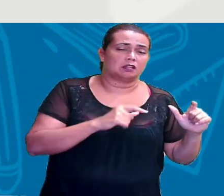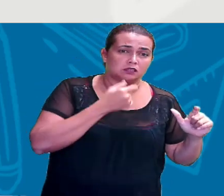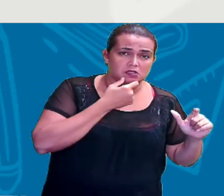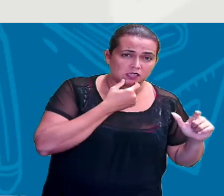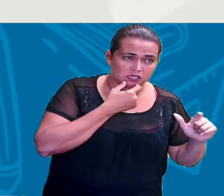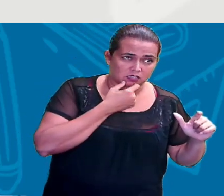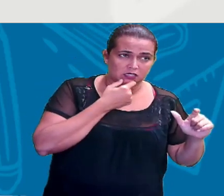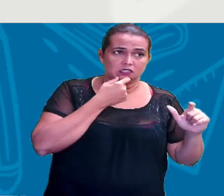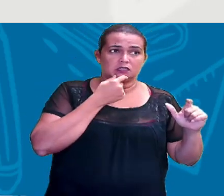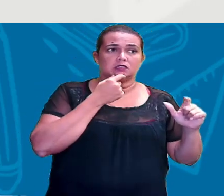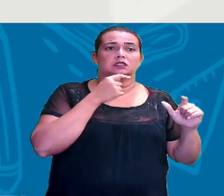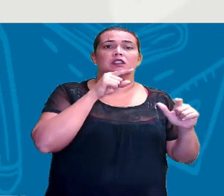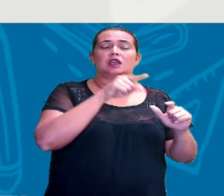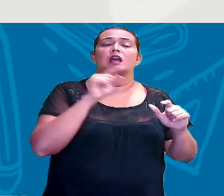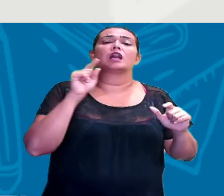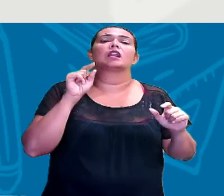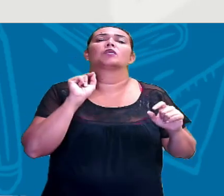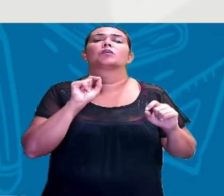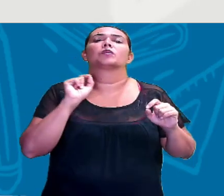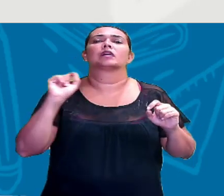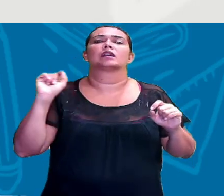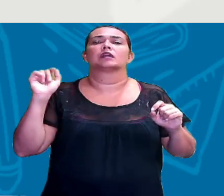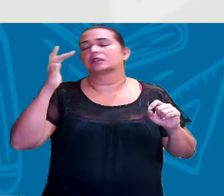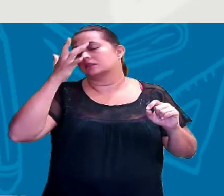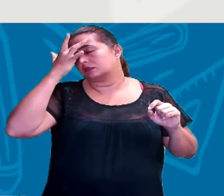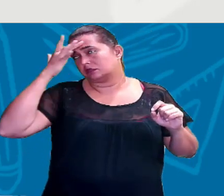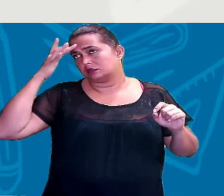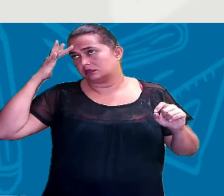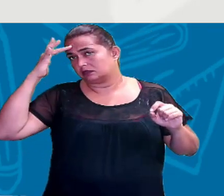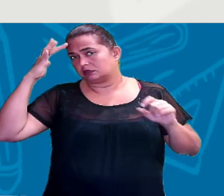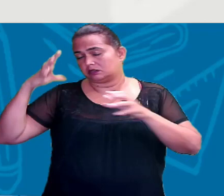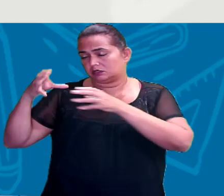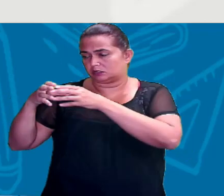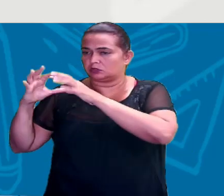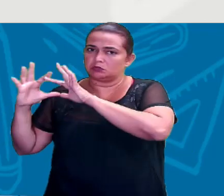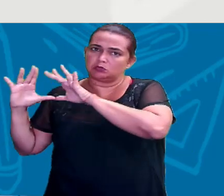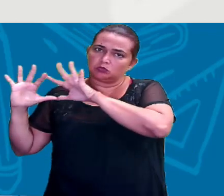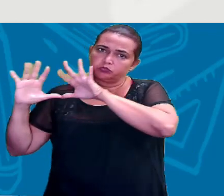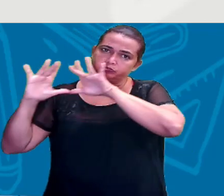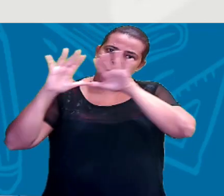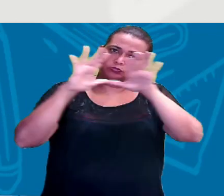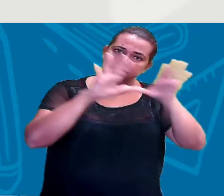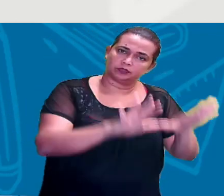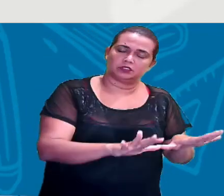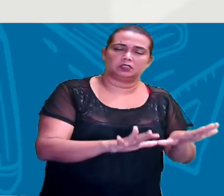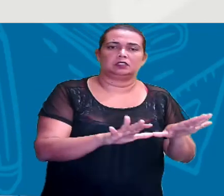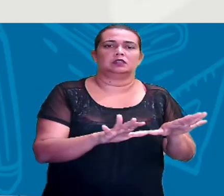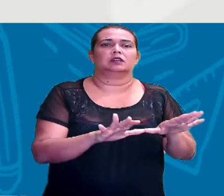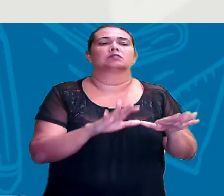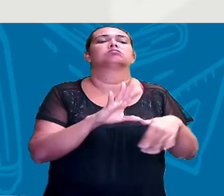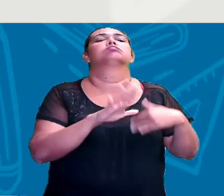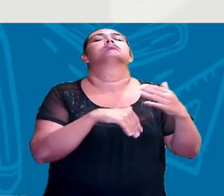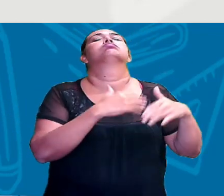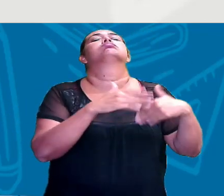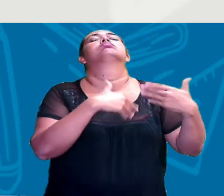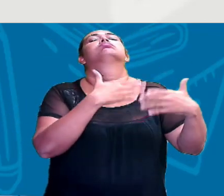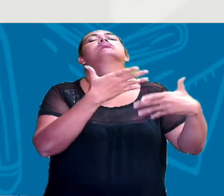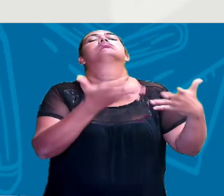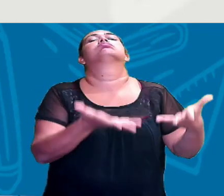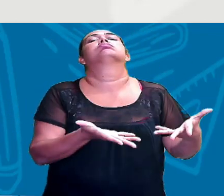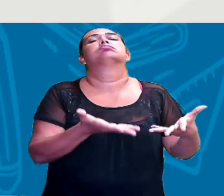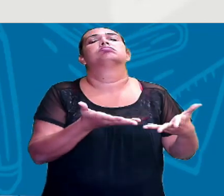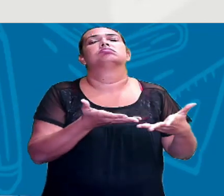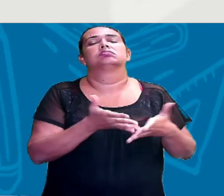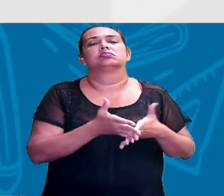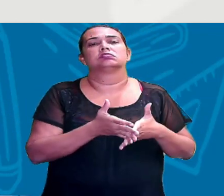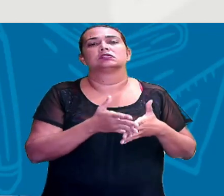de povoamento. Então, os povos vinham para se fixar e desenvolver o local. E já na América Latina, que está